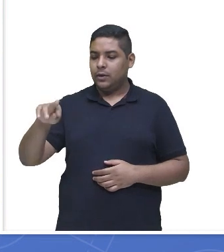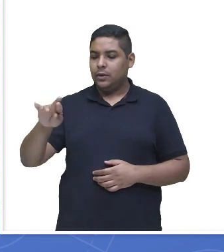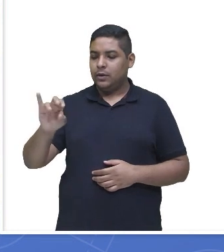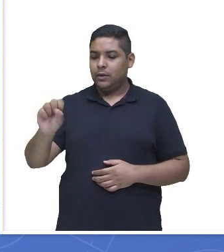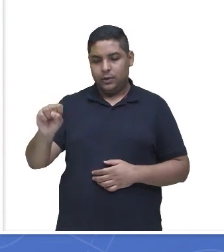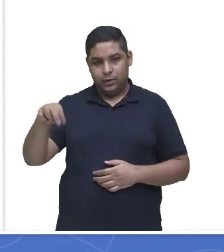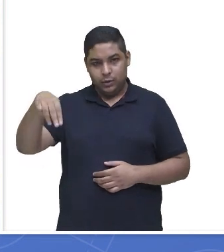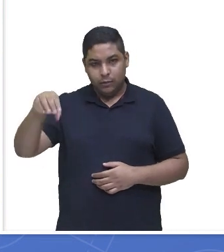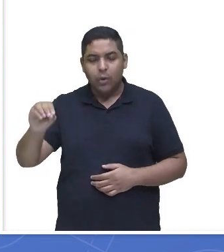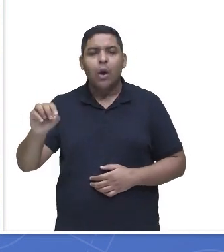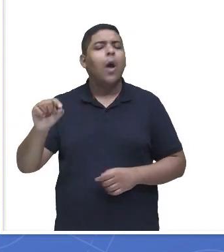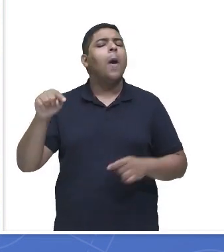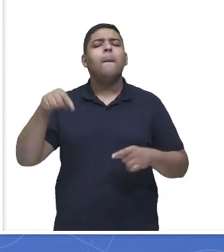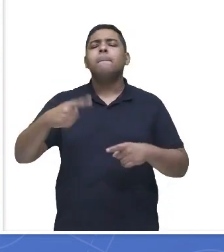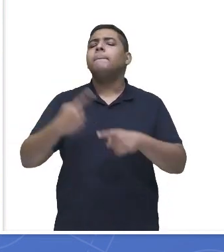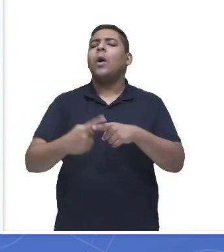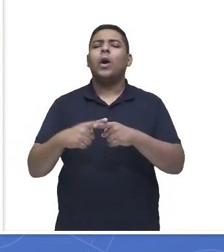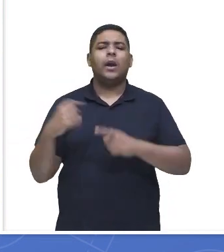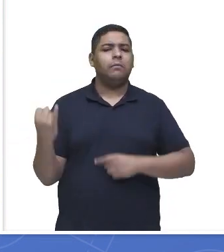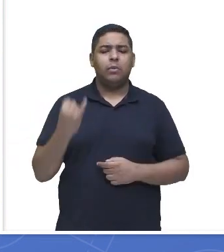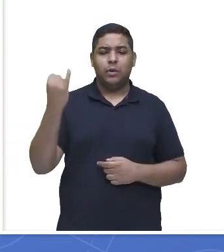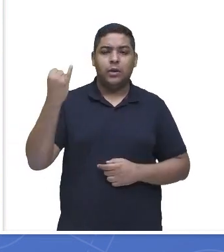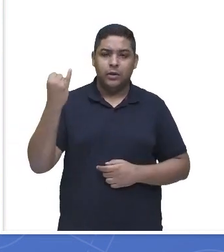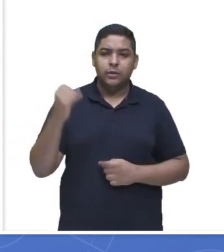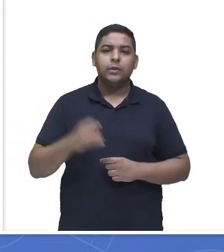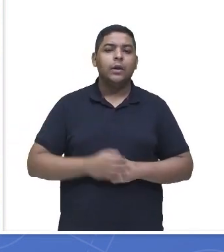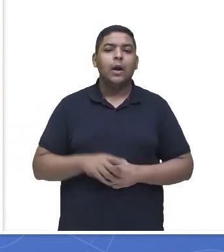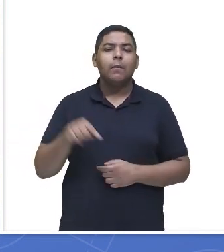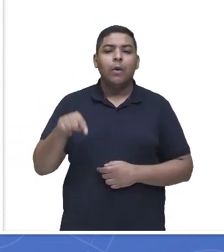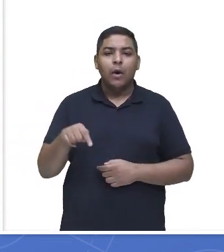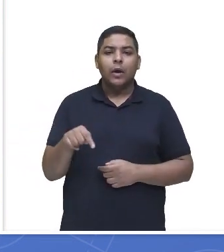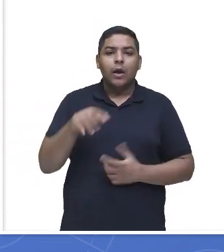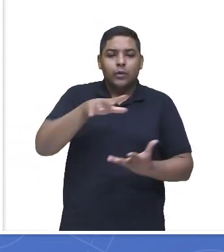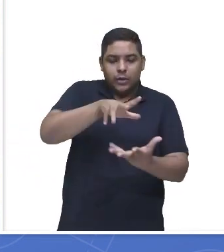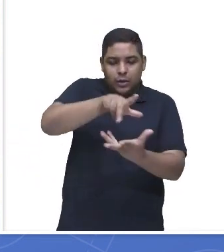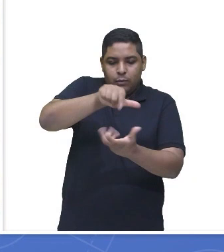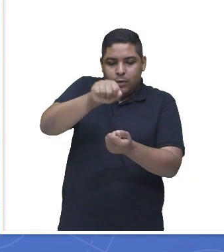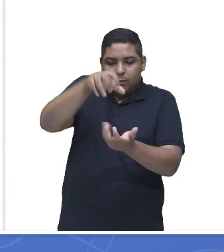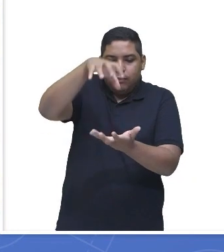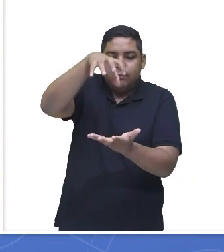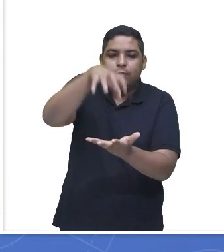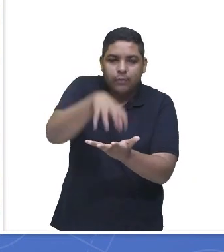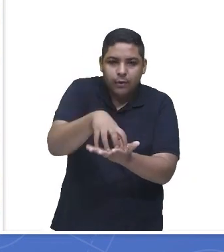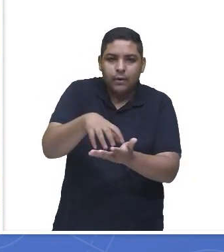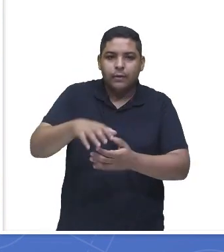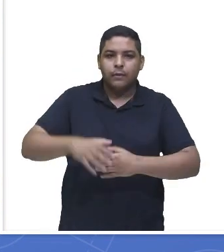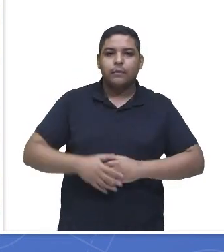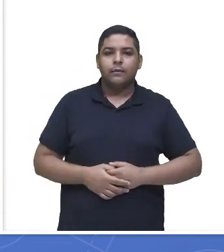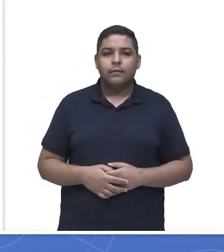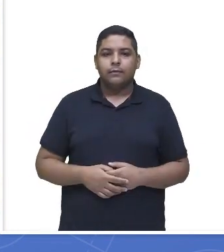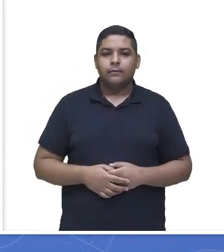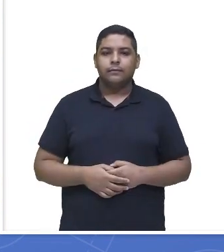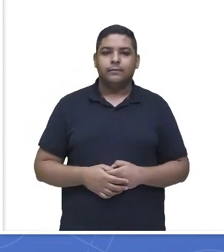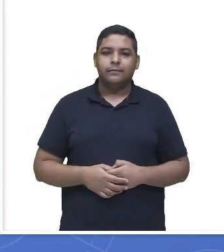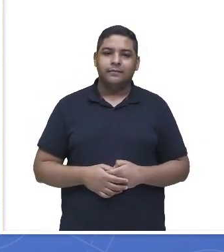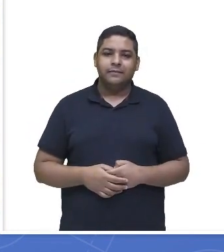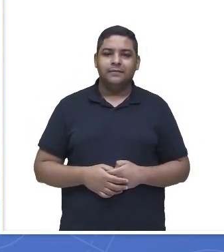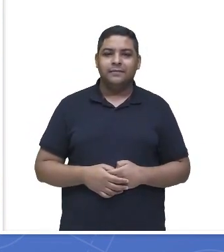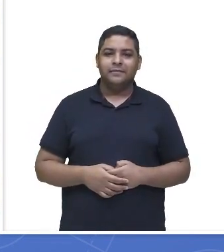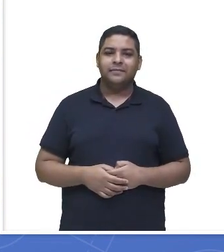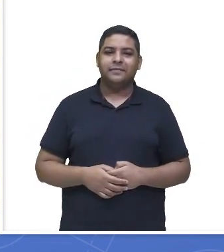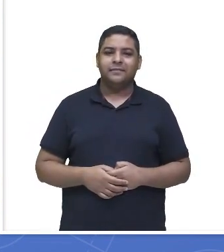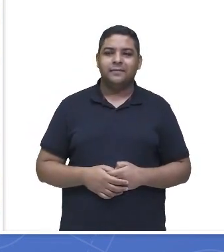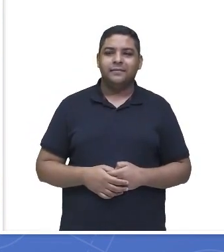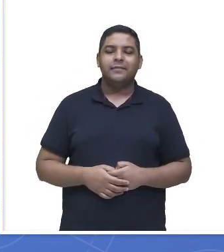quê? Porque a ideia de Terra como centro, vamos fazer um trocadilho aqui, vai cair por terra, né? Então